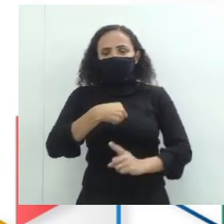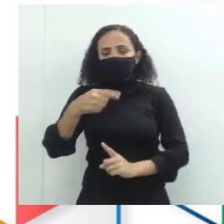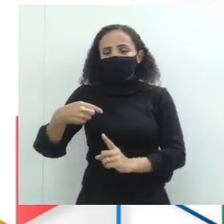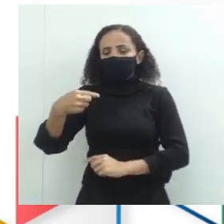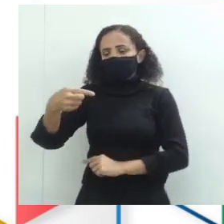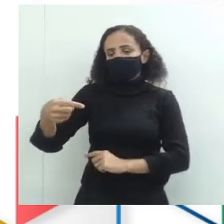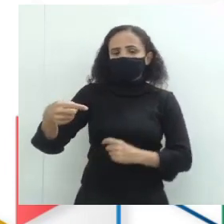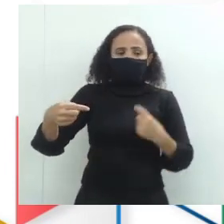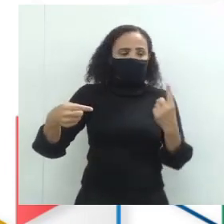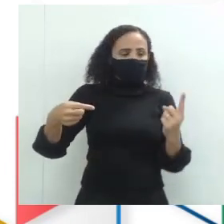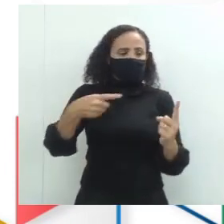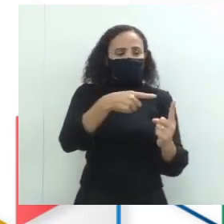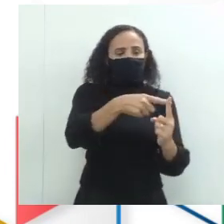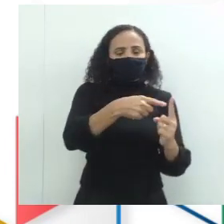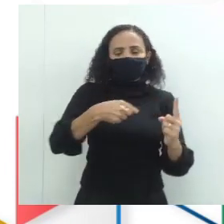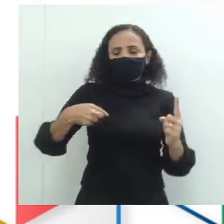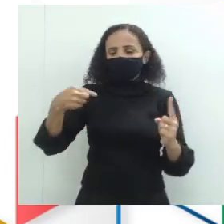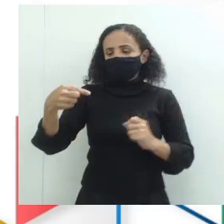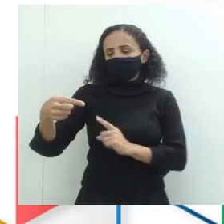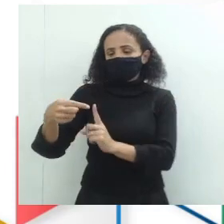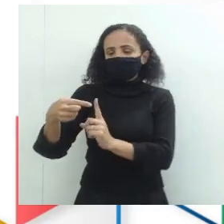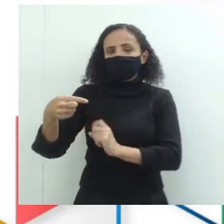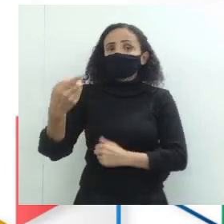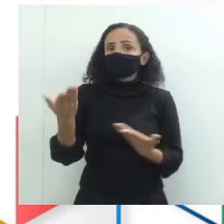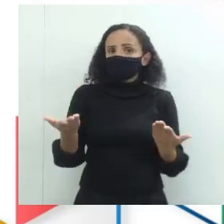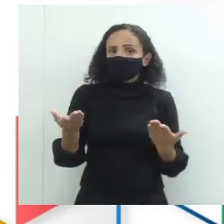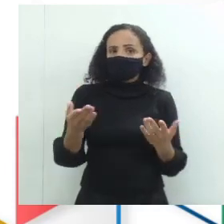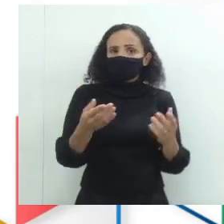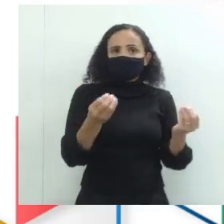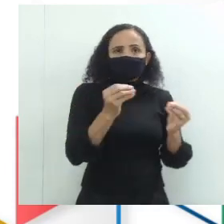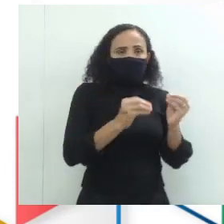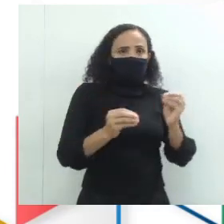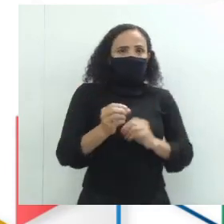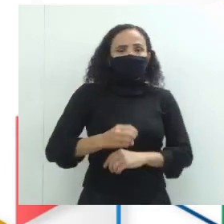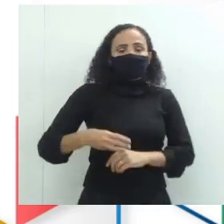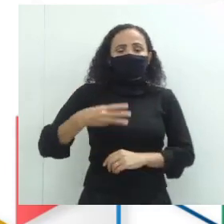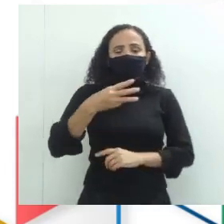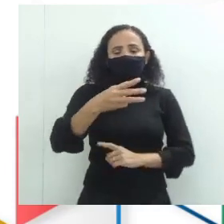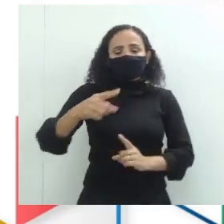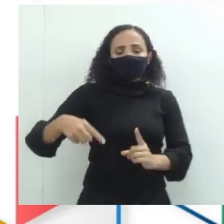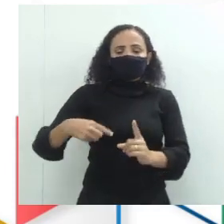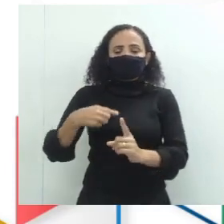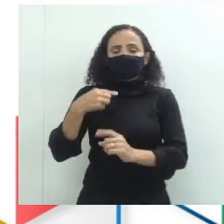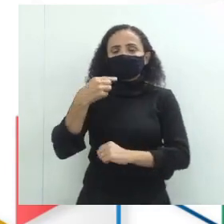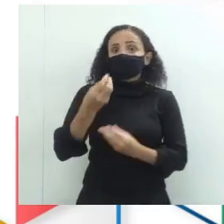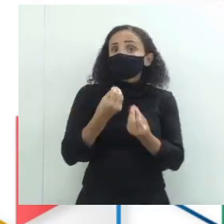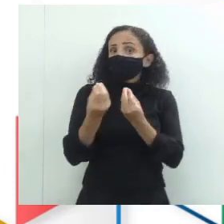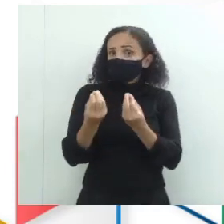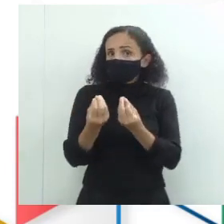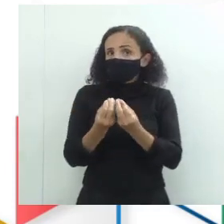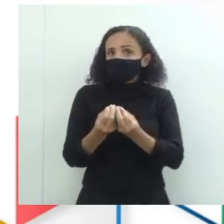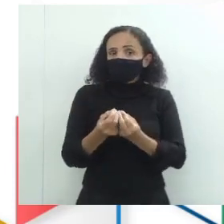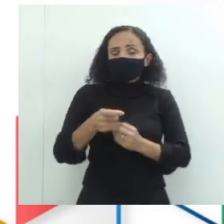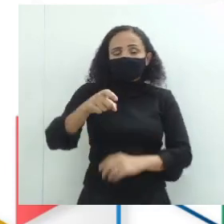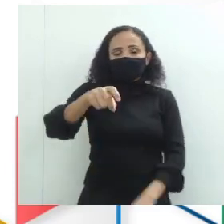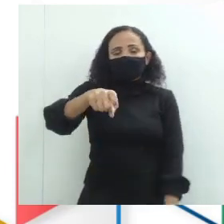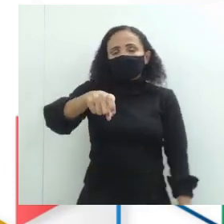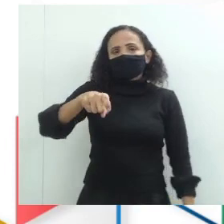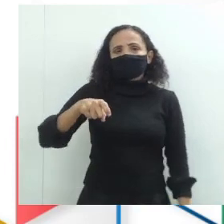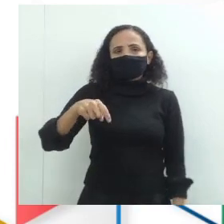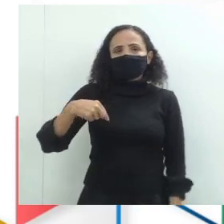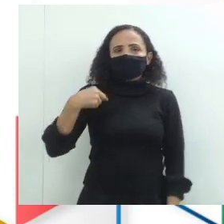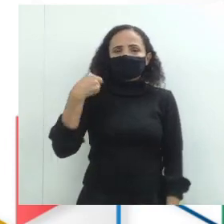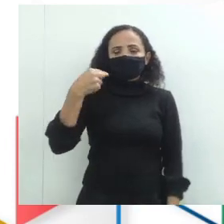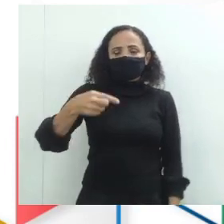3, então continua sendo menos e subtrai 3 menos 1, 2. Por isso vai ficar x igual a